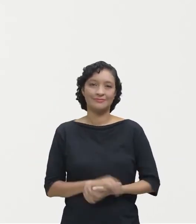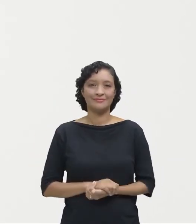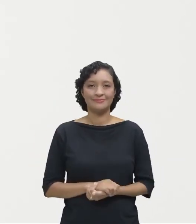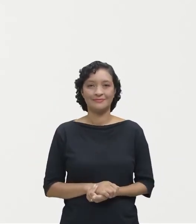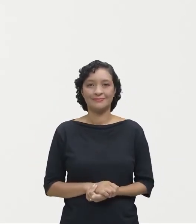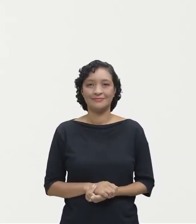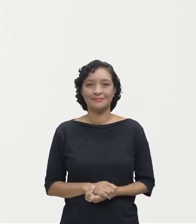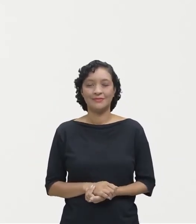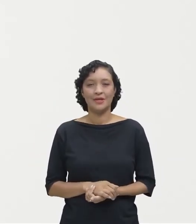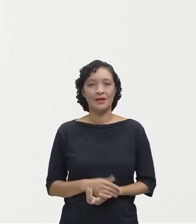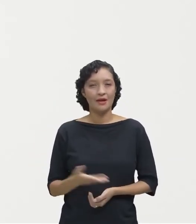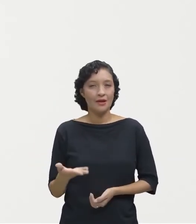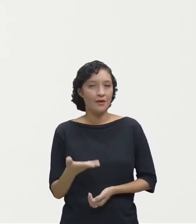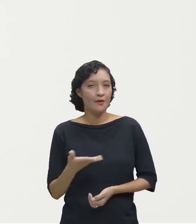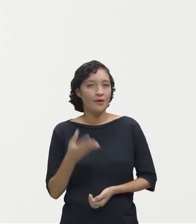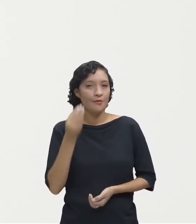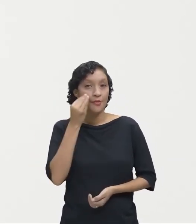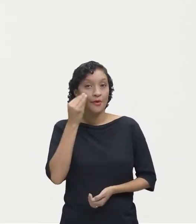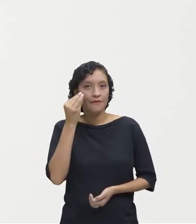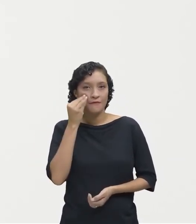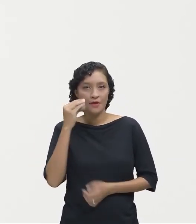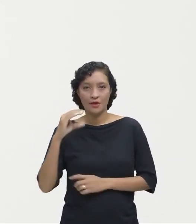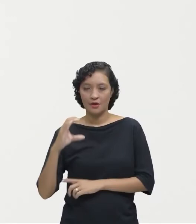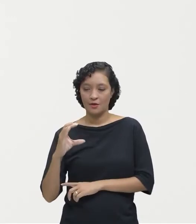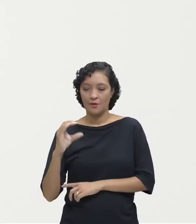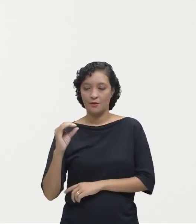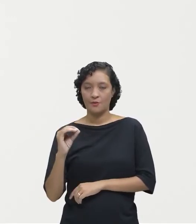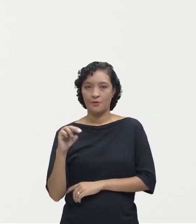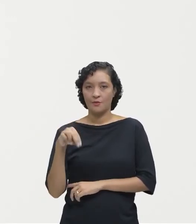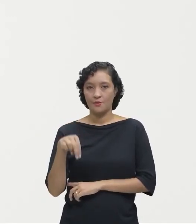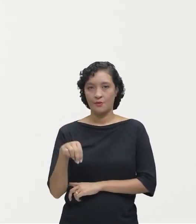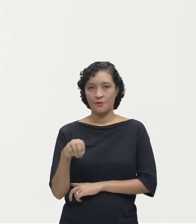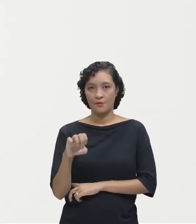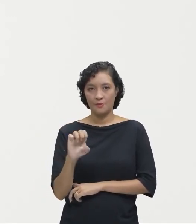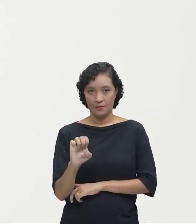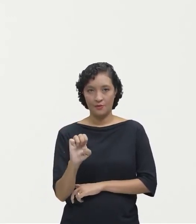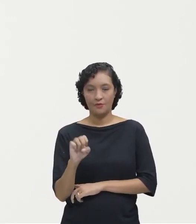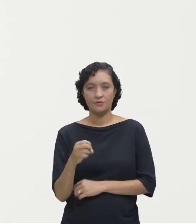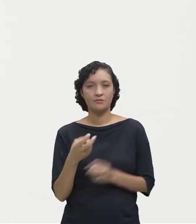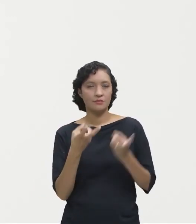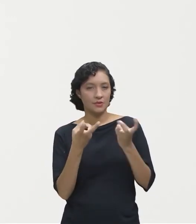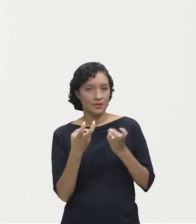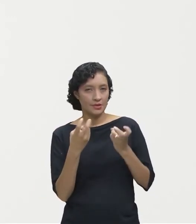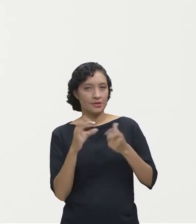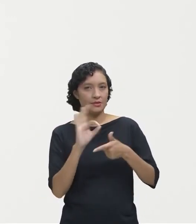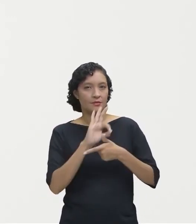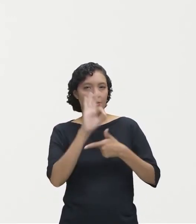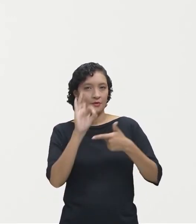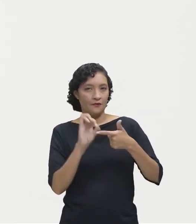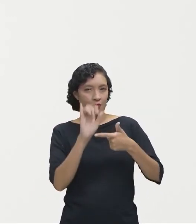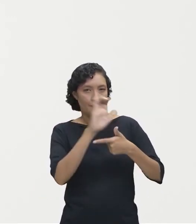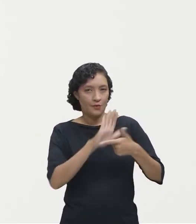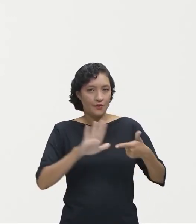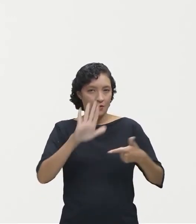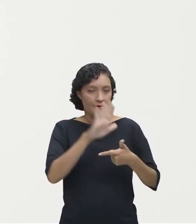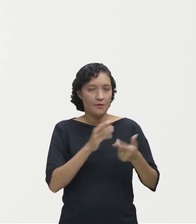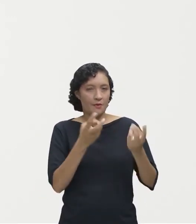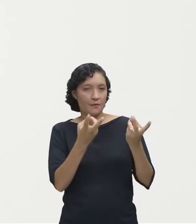Agora, vamos ver os cones. Olha aí, ó. Identificar as figuras planas observando suas